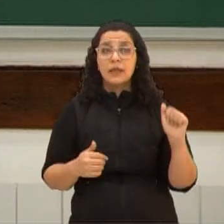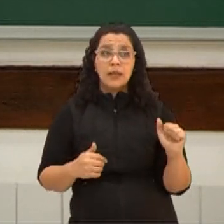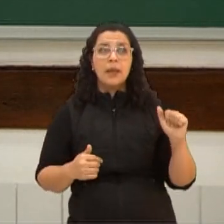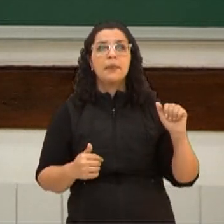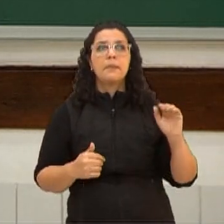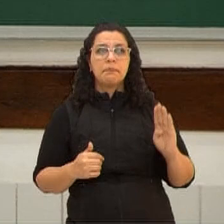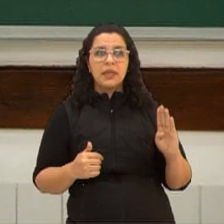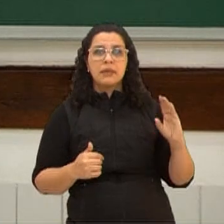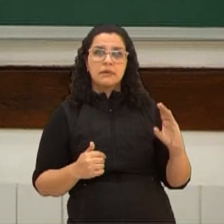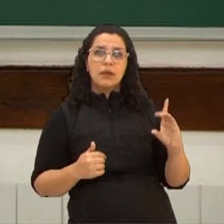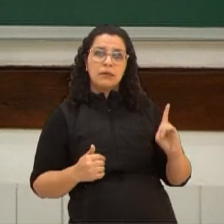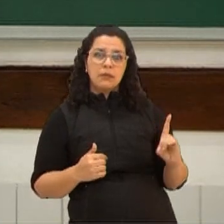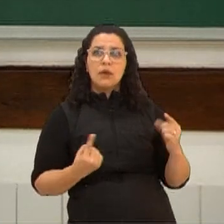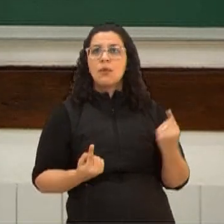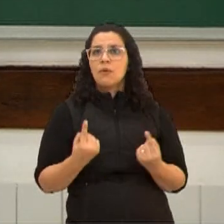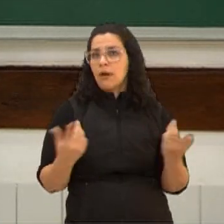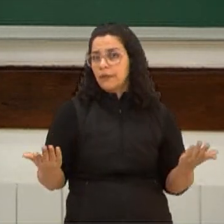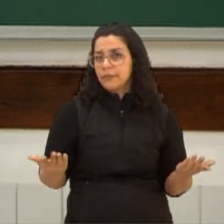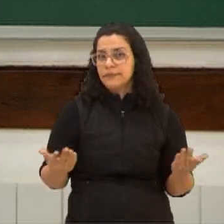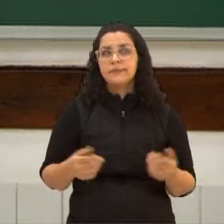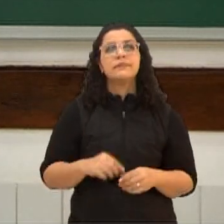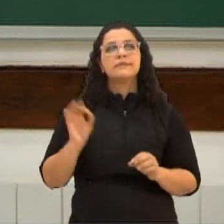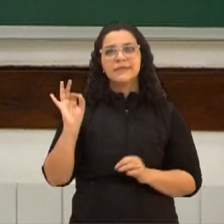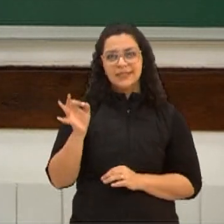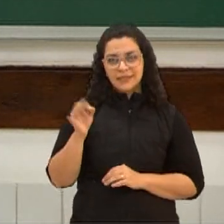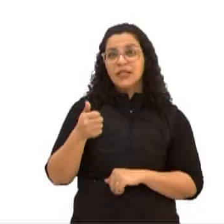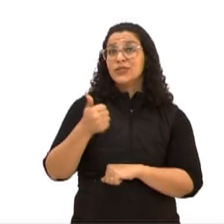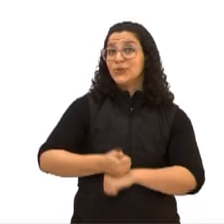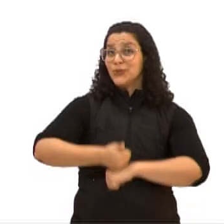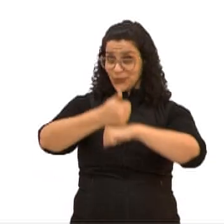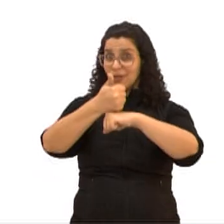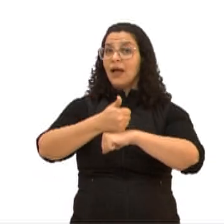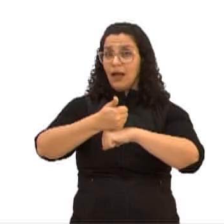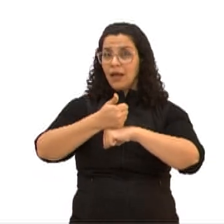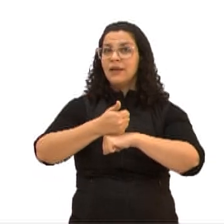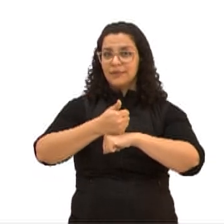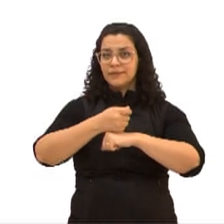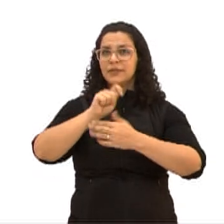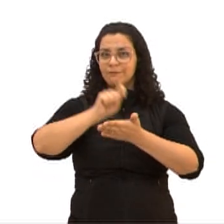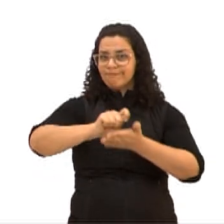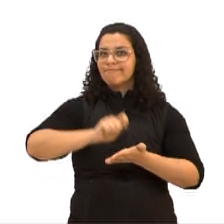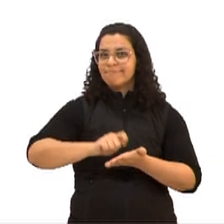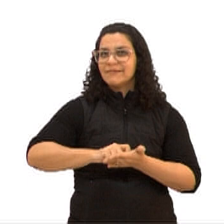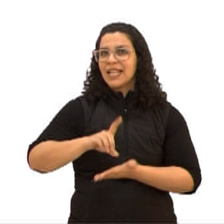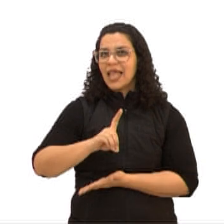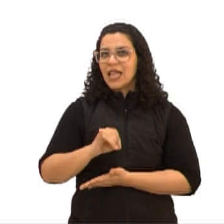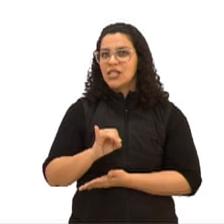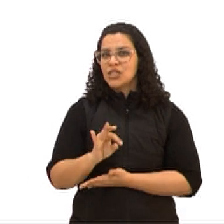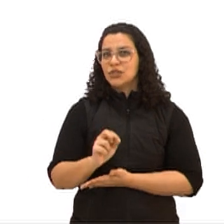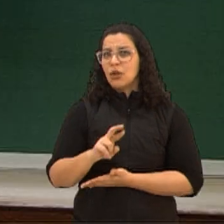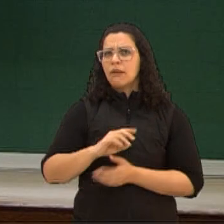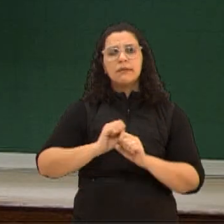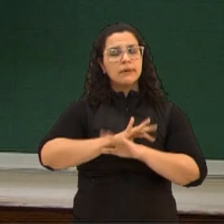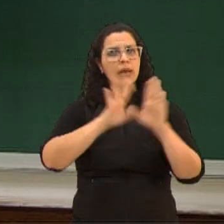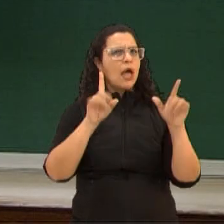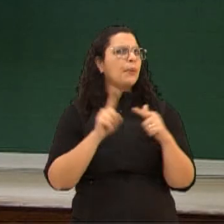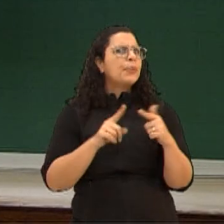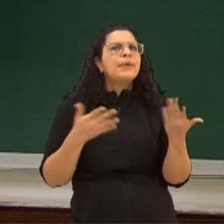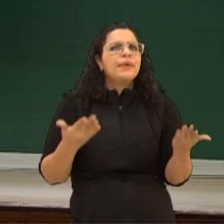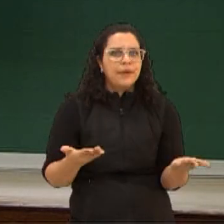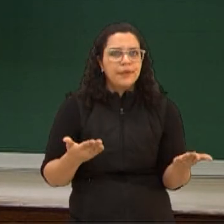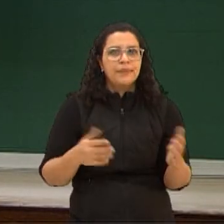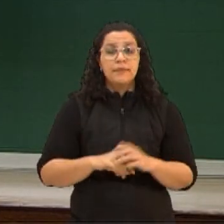que assina o editorial? Claro que vai ser o editor-chefe. Mas por que é claro, professor, que vai